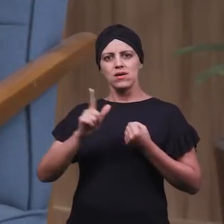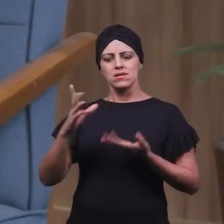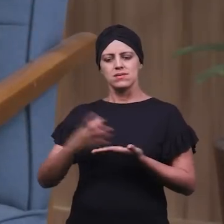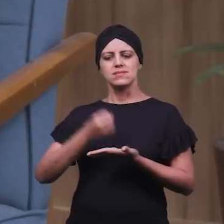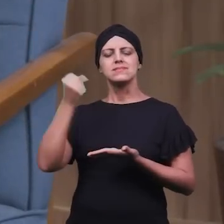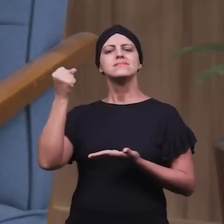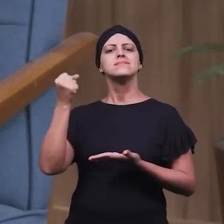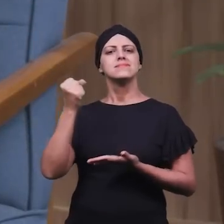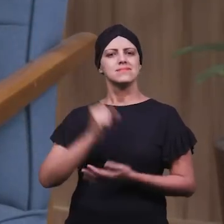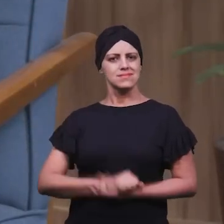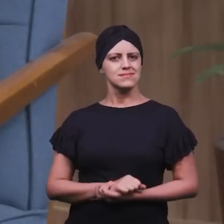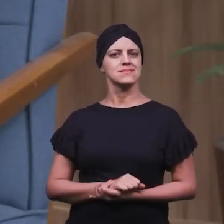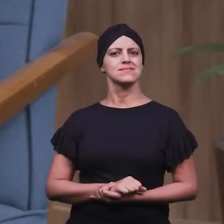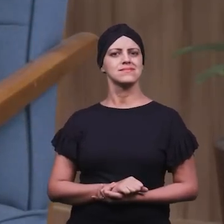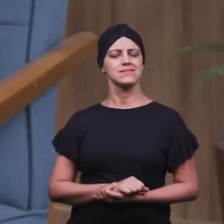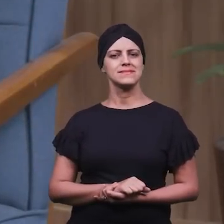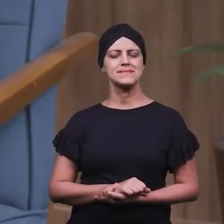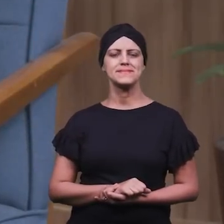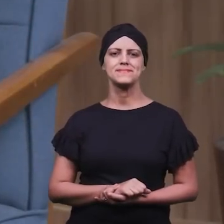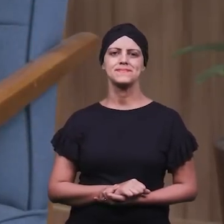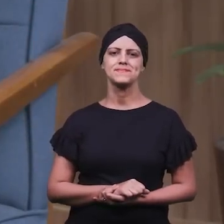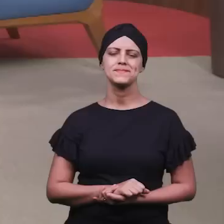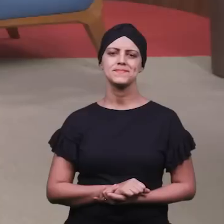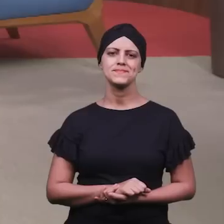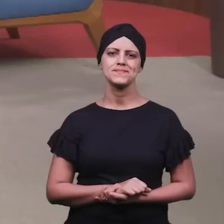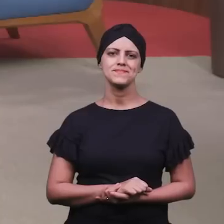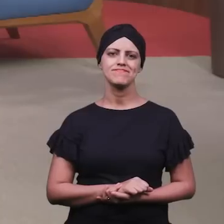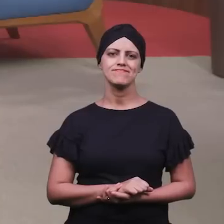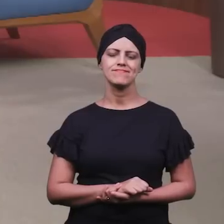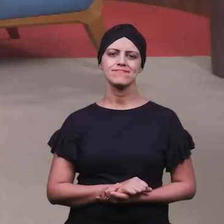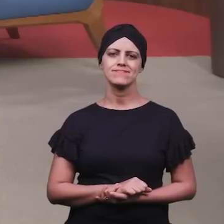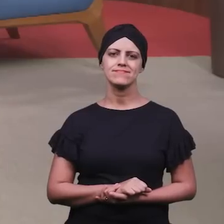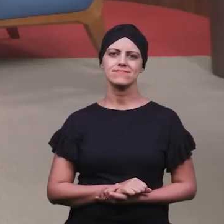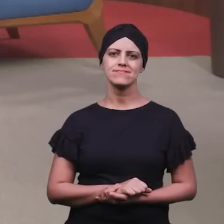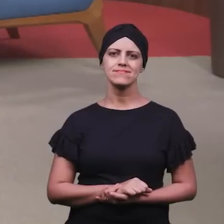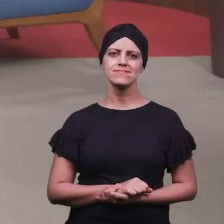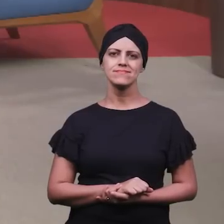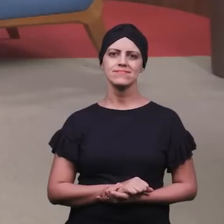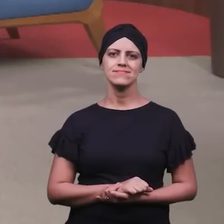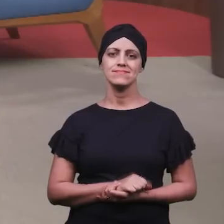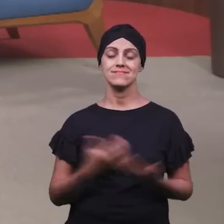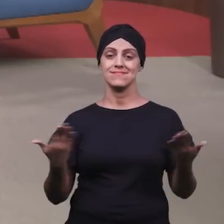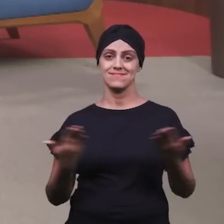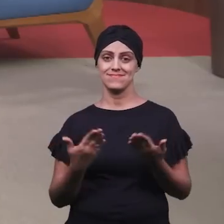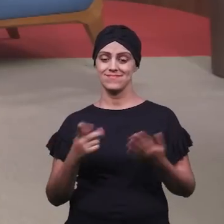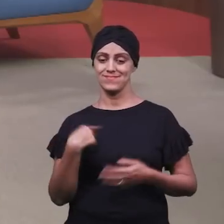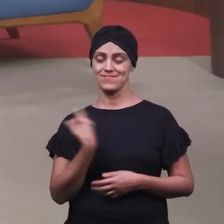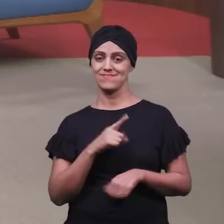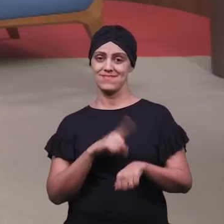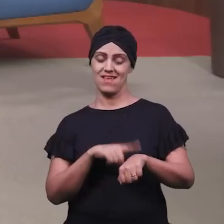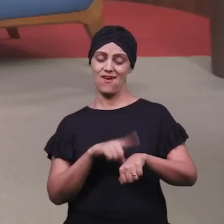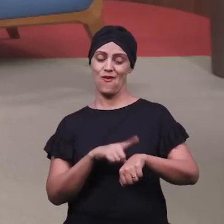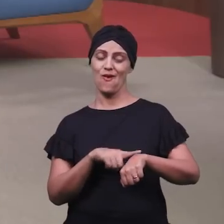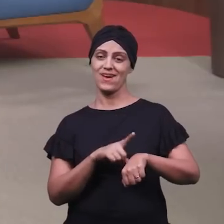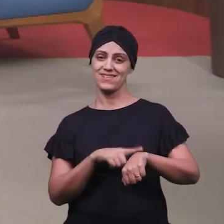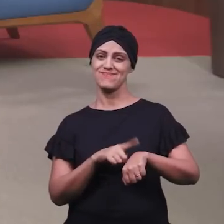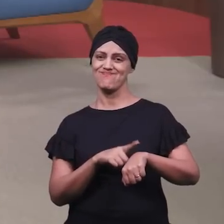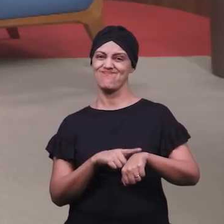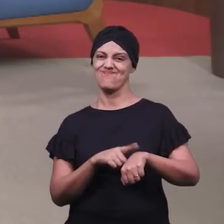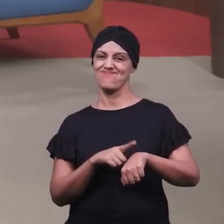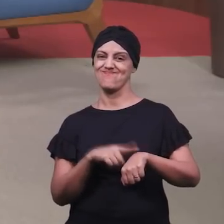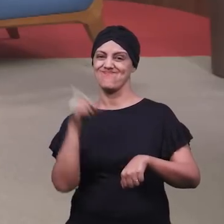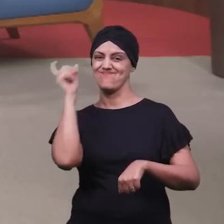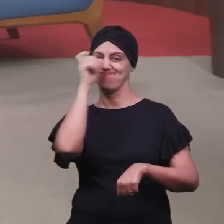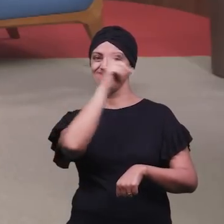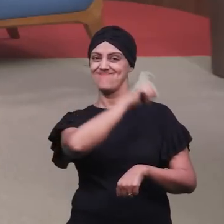vão efetivamente deixar o Egito, né? Bravinho, nós temos aqui uma briga, eu e Daniel,